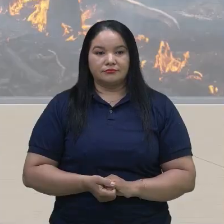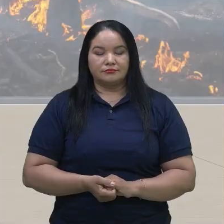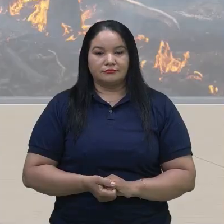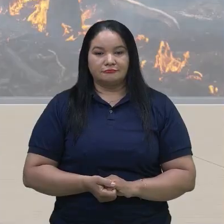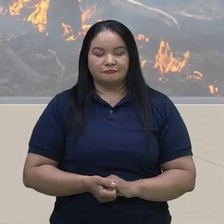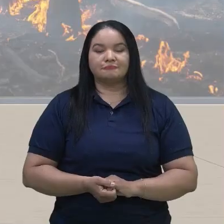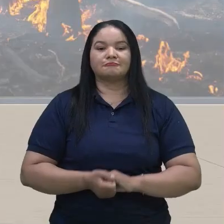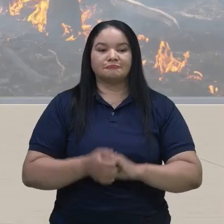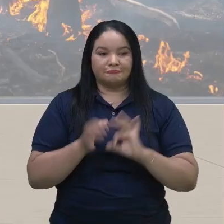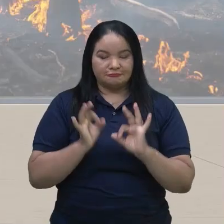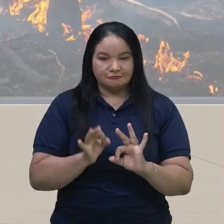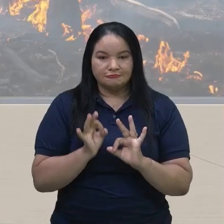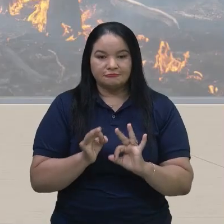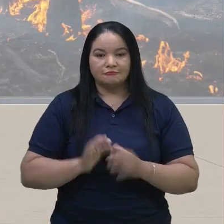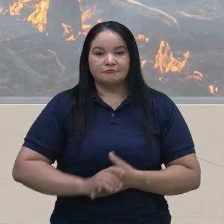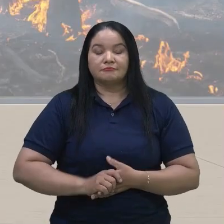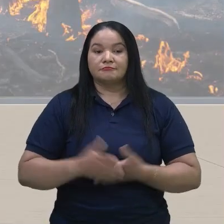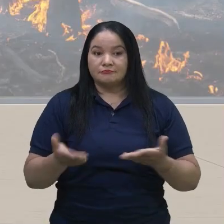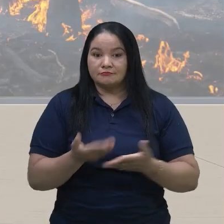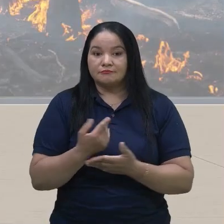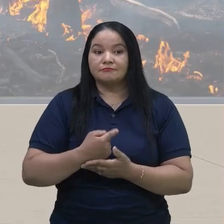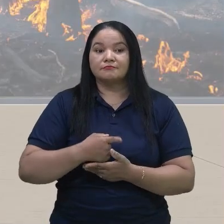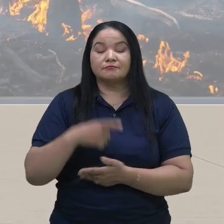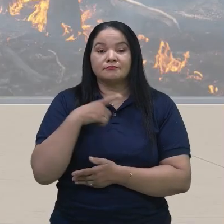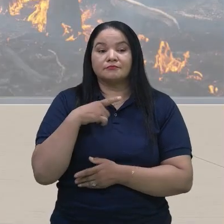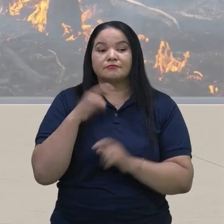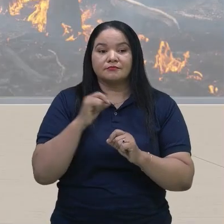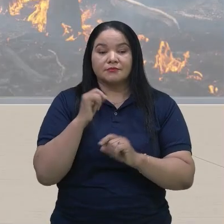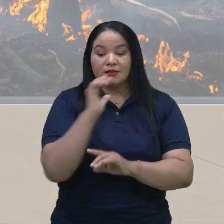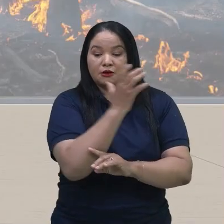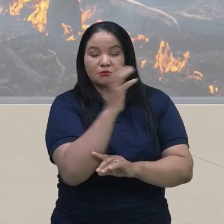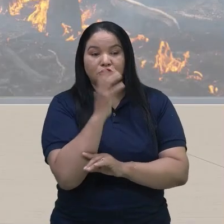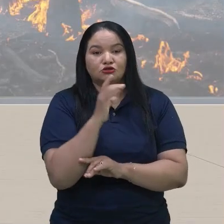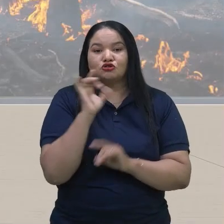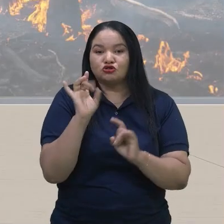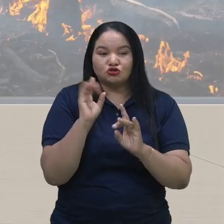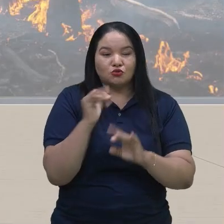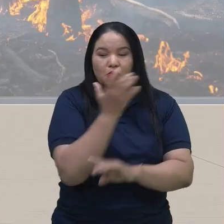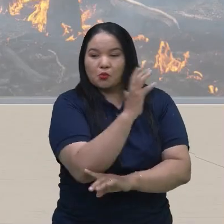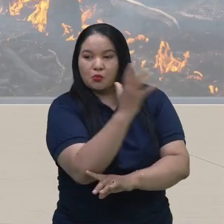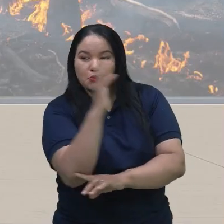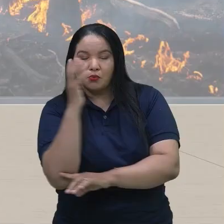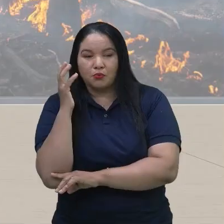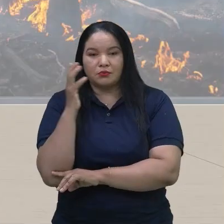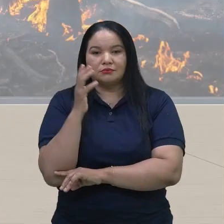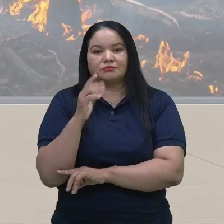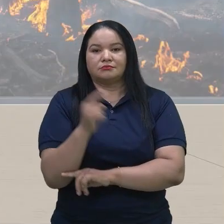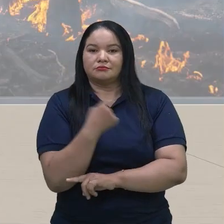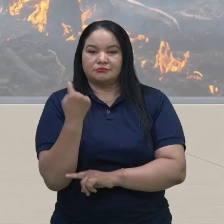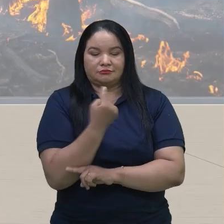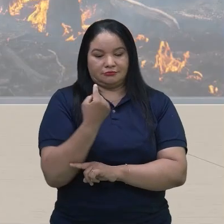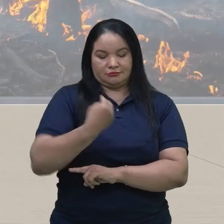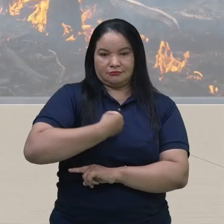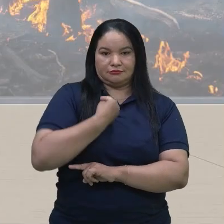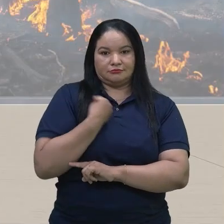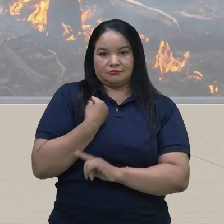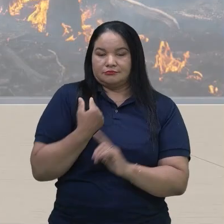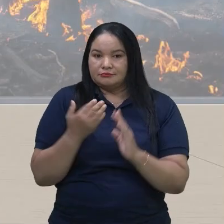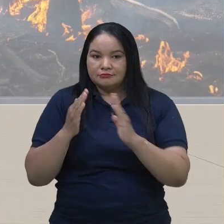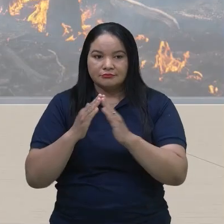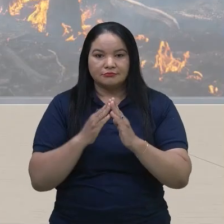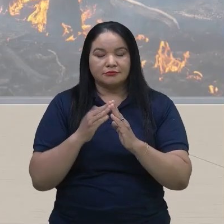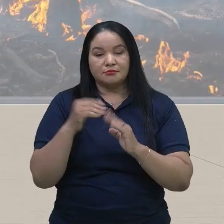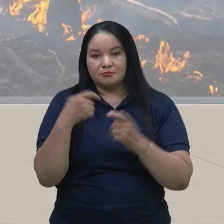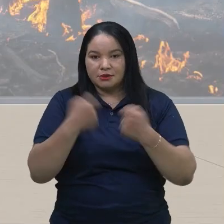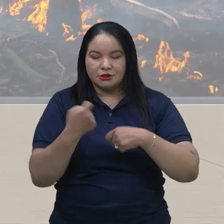Muito bem, gente. Então aí nós temos, né, a Amazônia não é apenas floresta, né? Ela é o nosso lar e nós precisamos cuidar dela. E aí